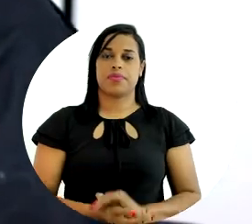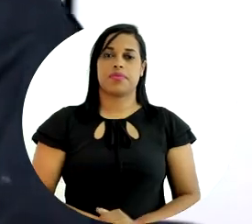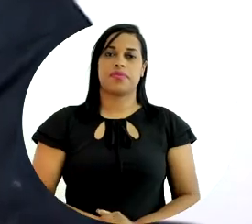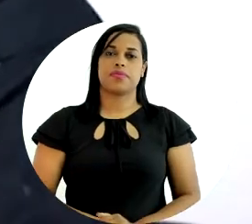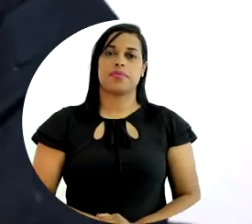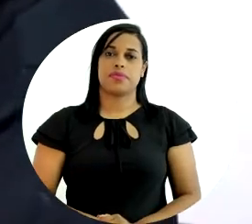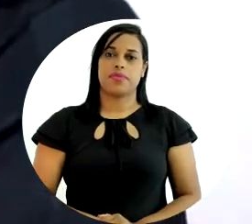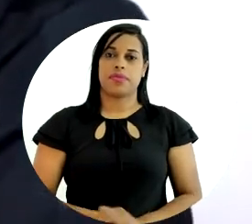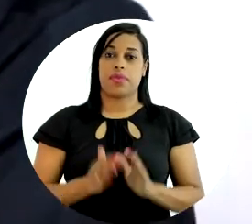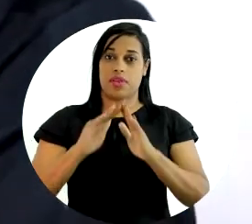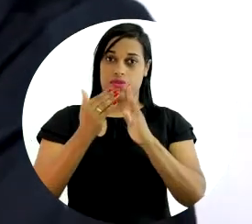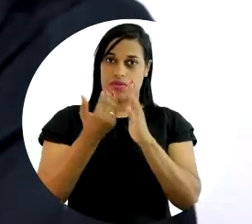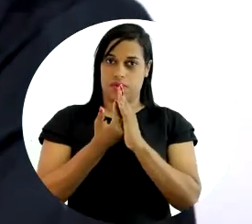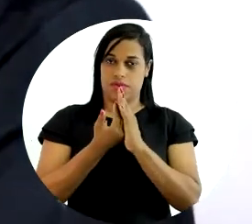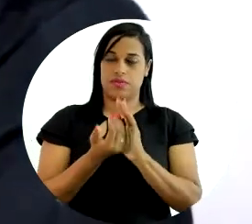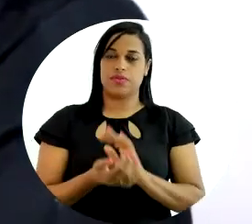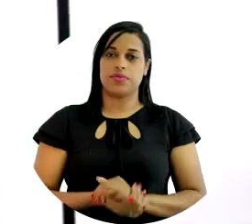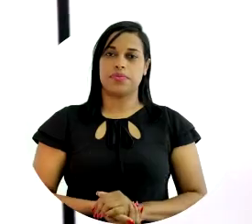da